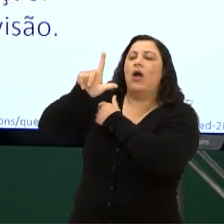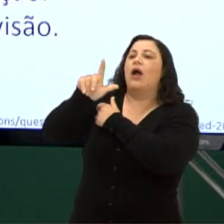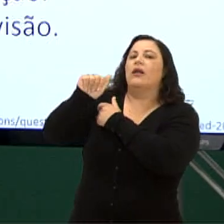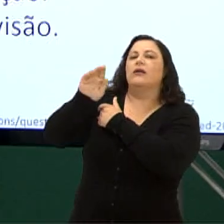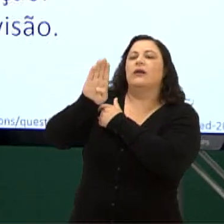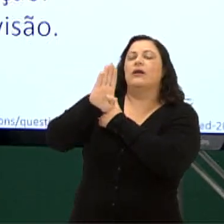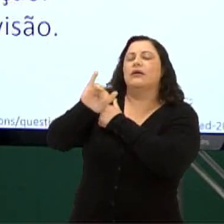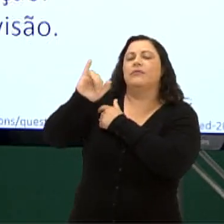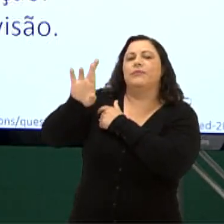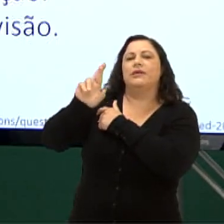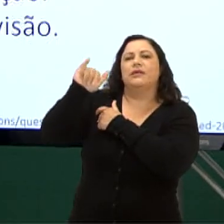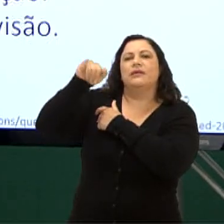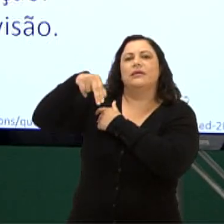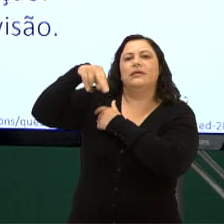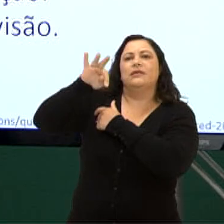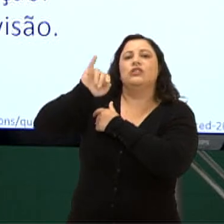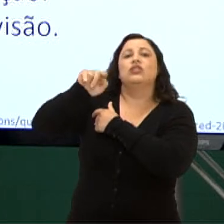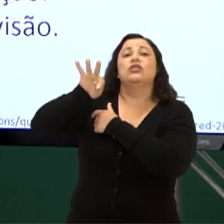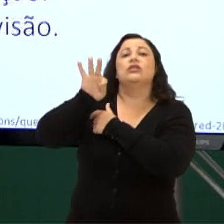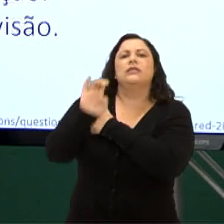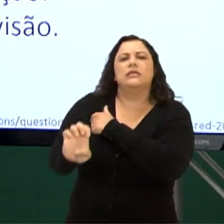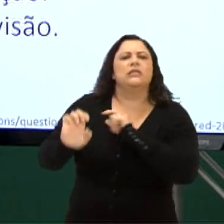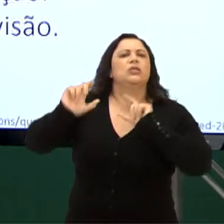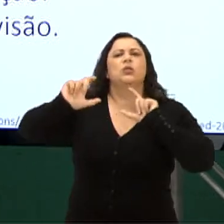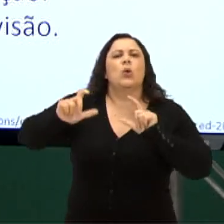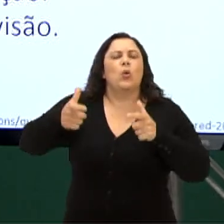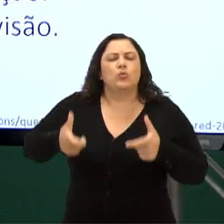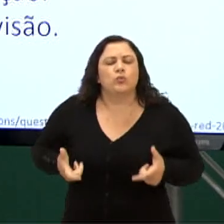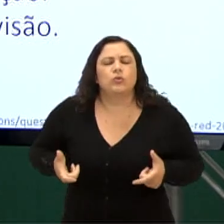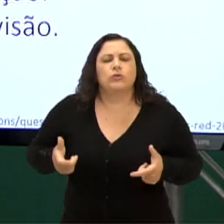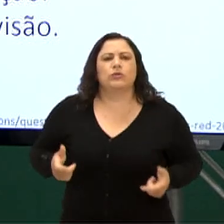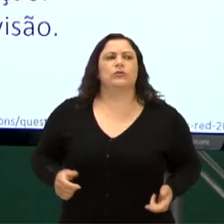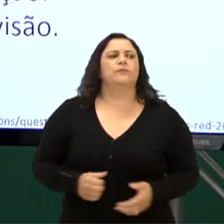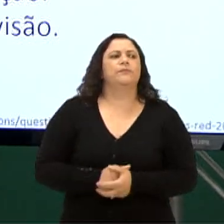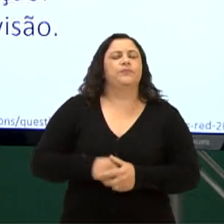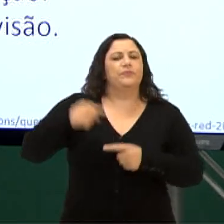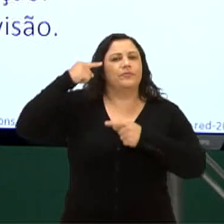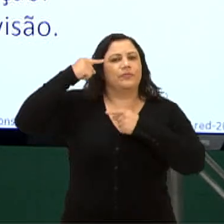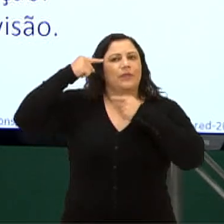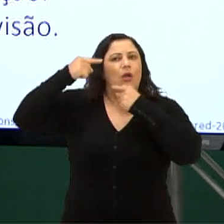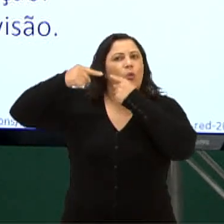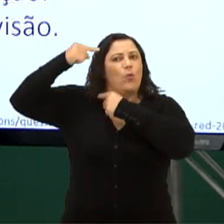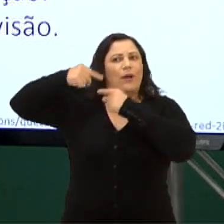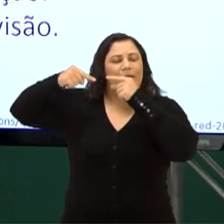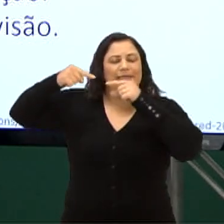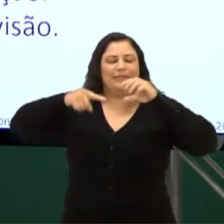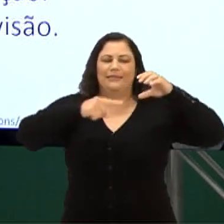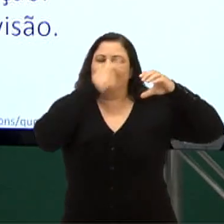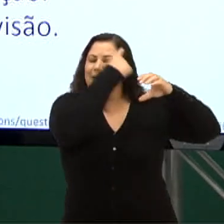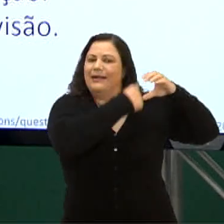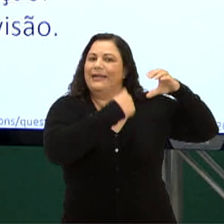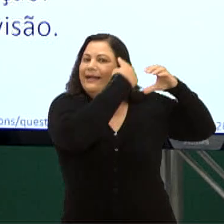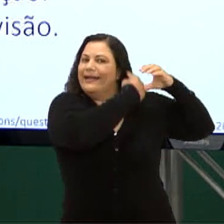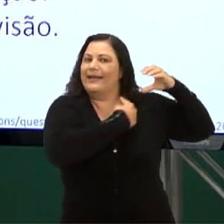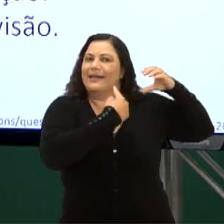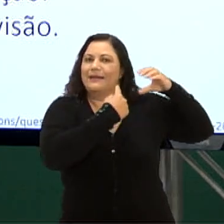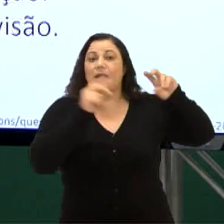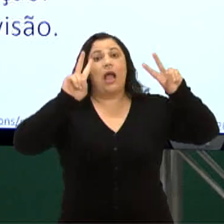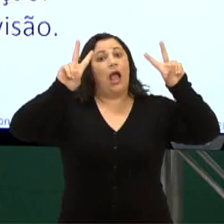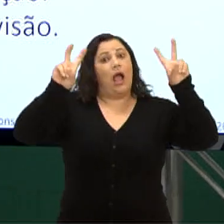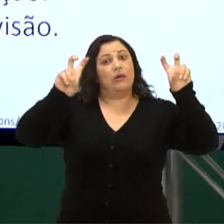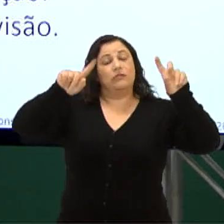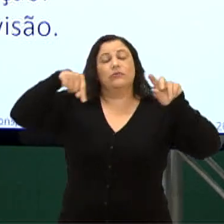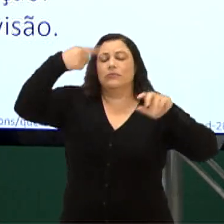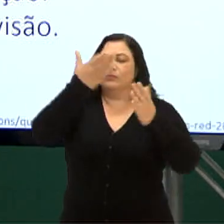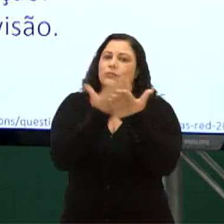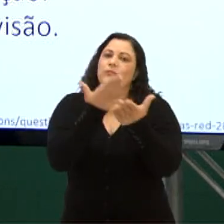região da cóclea. Nós temos uma região também chamada de labirinto e canais semicirculares. Assunto da próxima aula. Então,